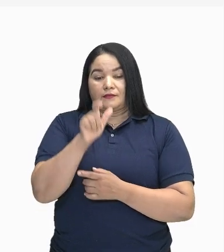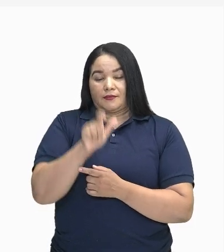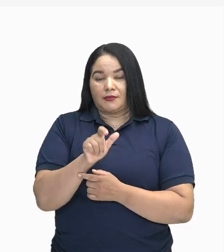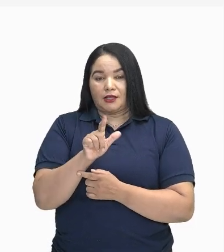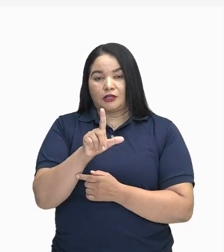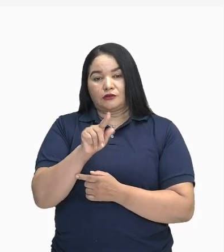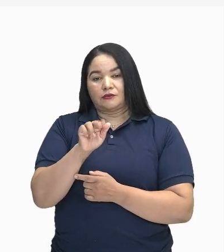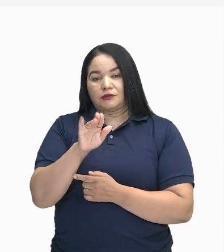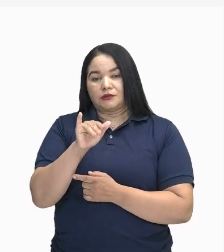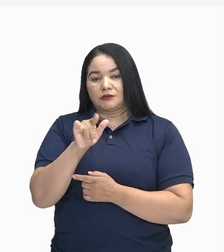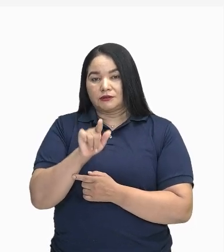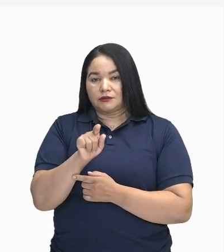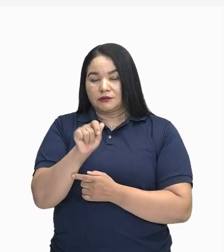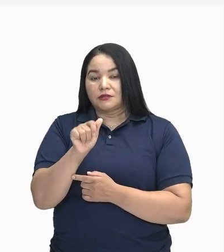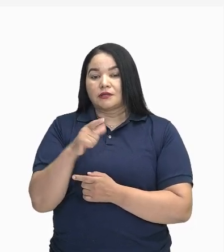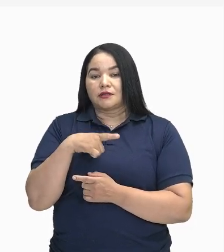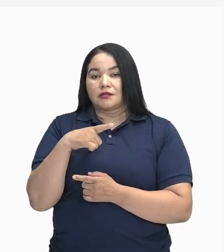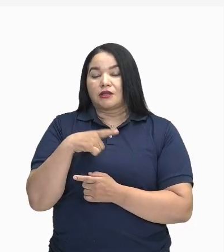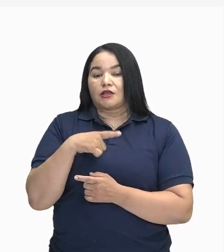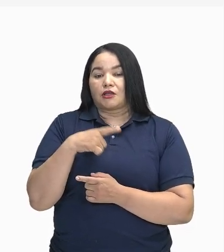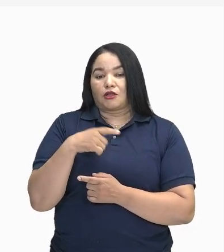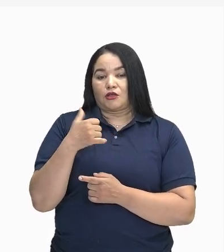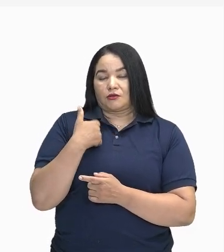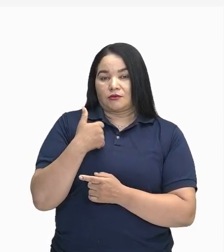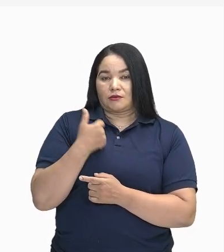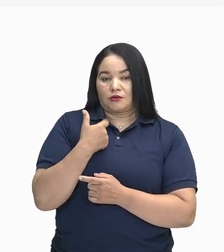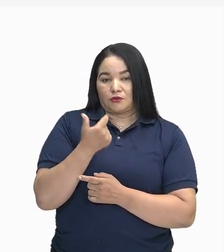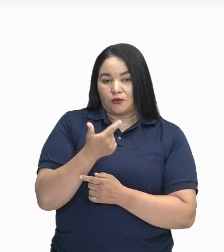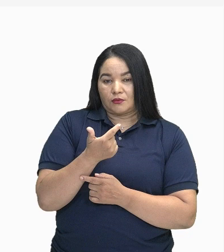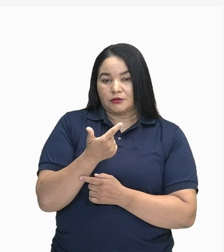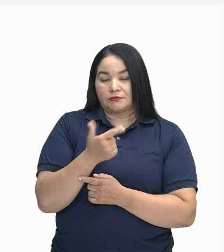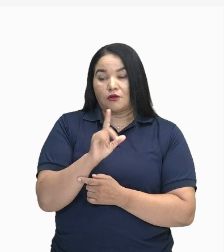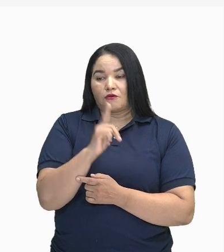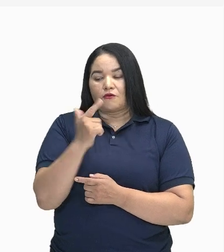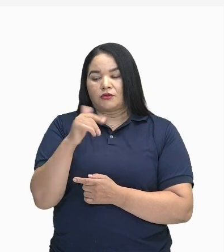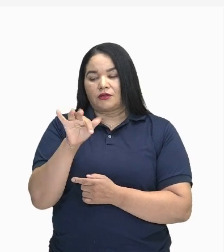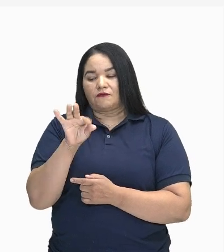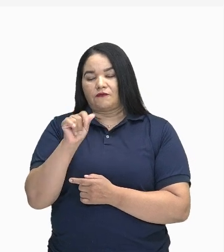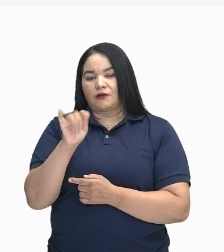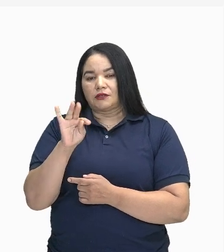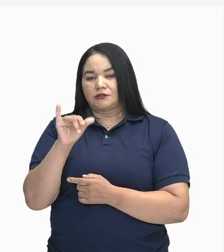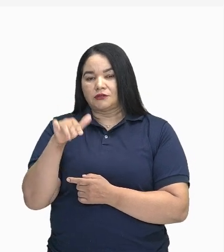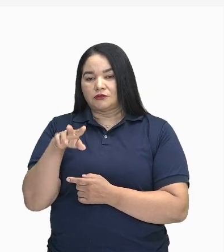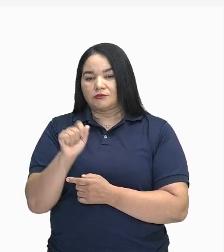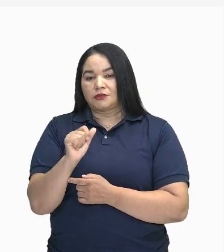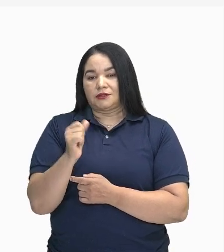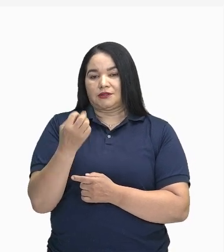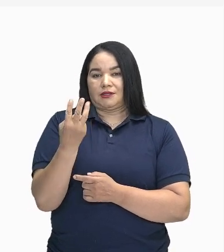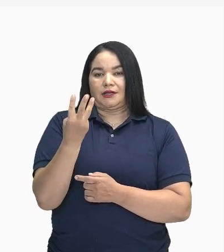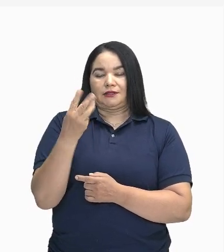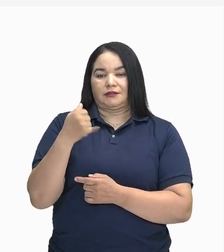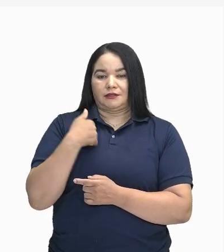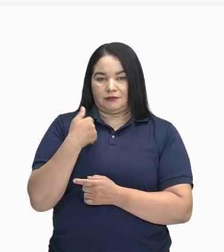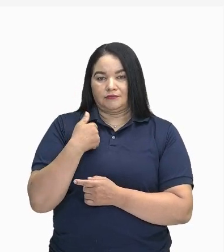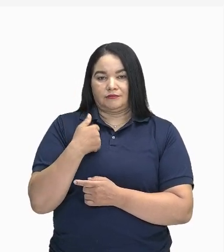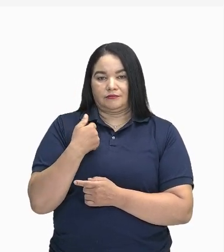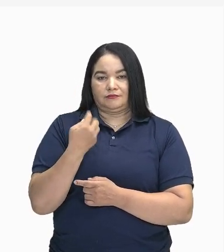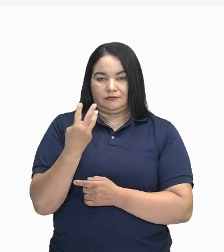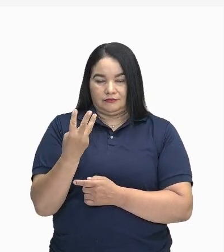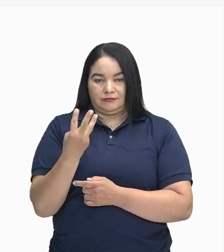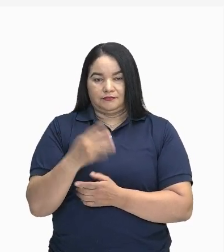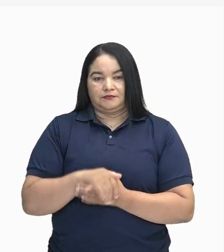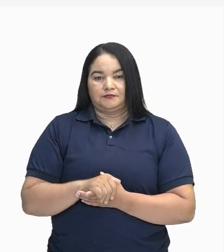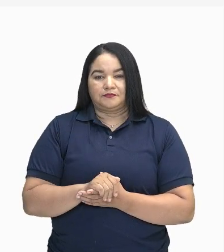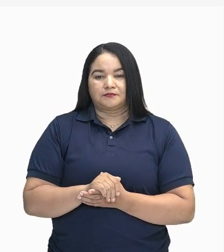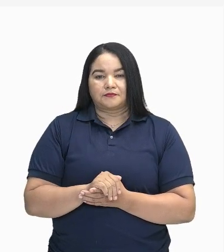tem 12 anos e Fátima tem 3 anos. Bom, de